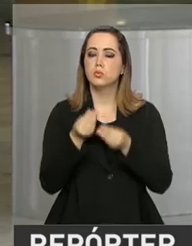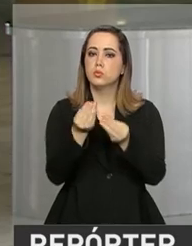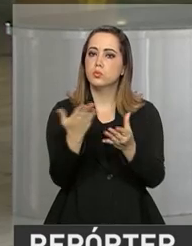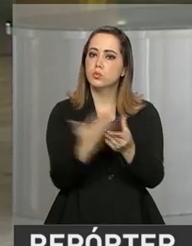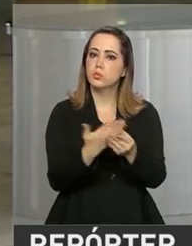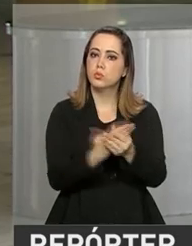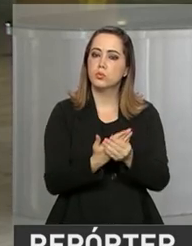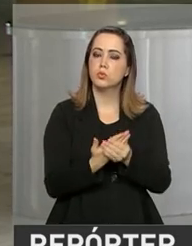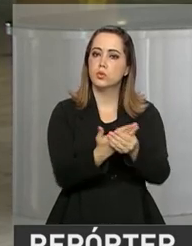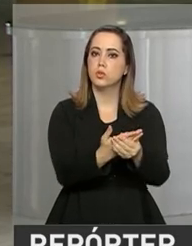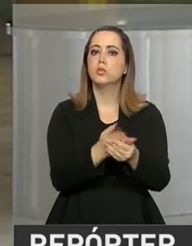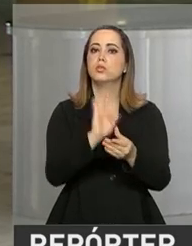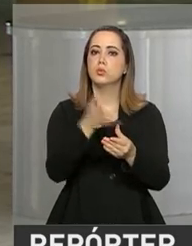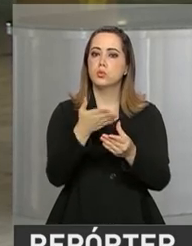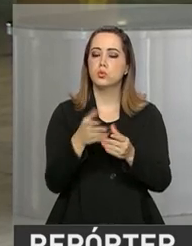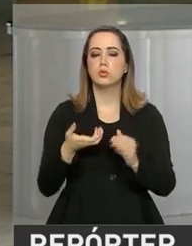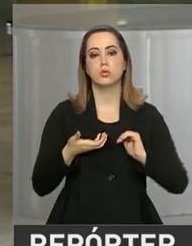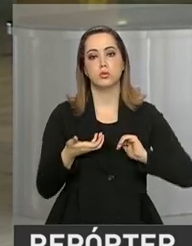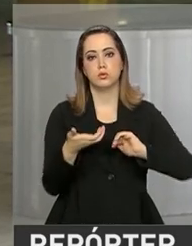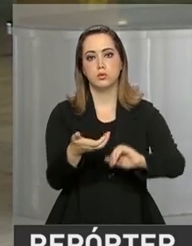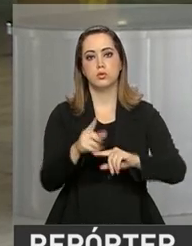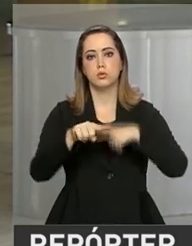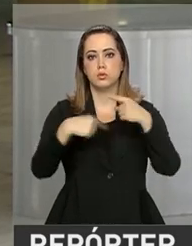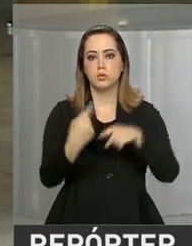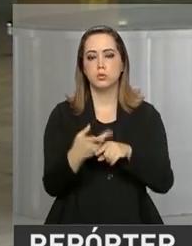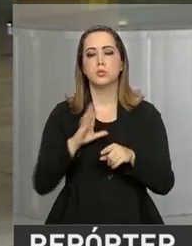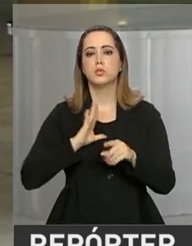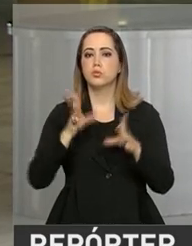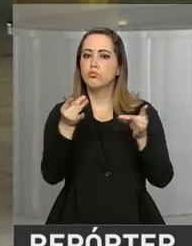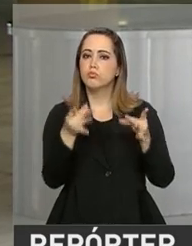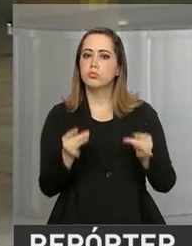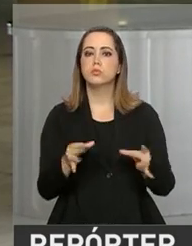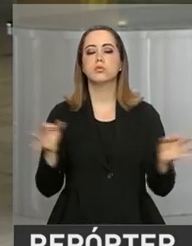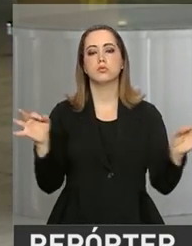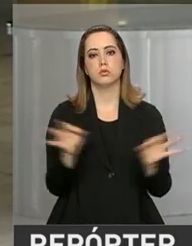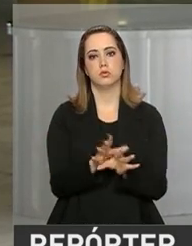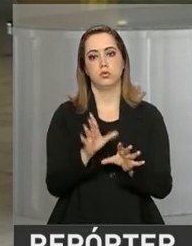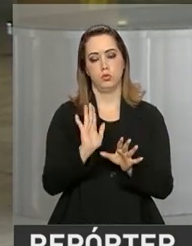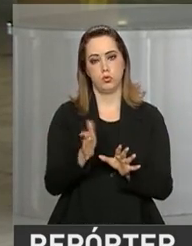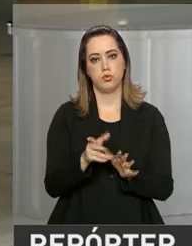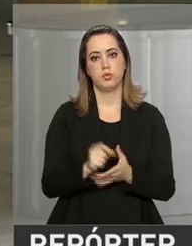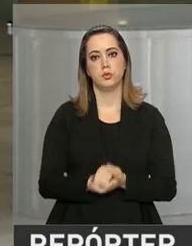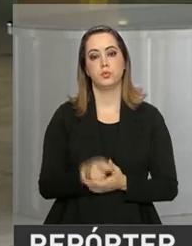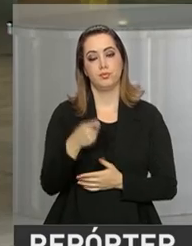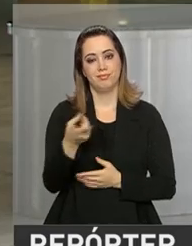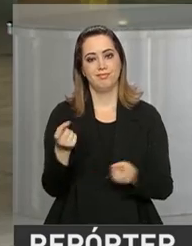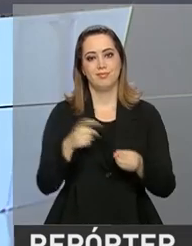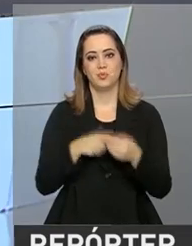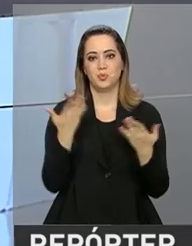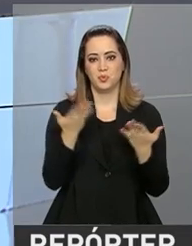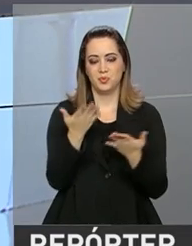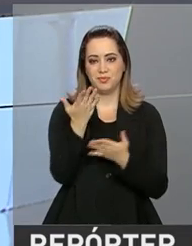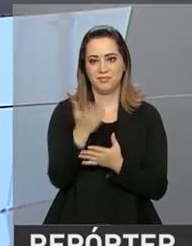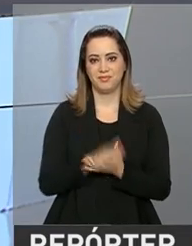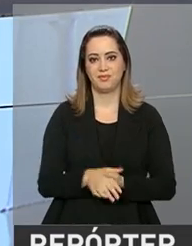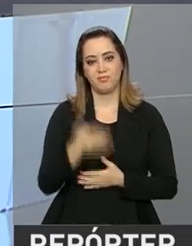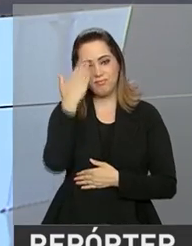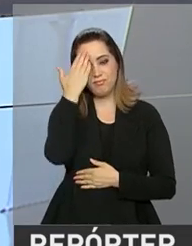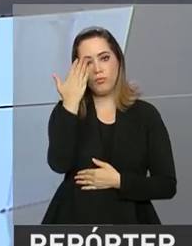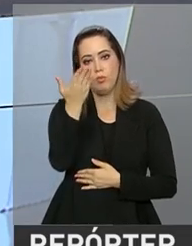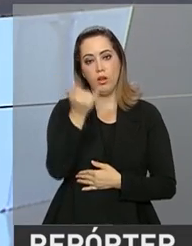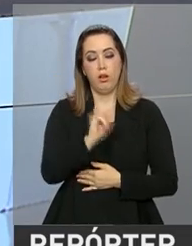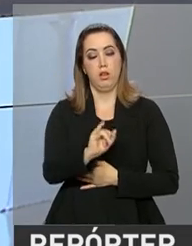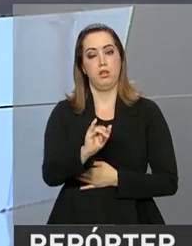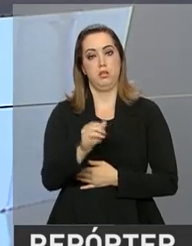assim que as negociações preliminares forem concluídas eu volto com você no estúdio Leandro obrigado Paulo Qualquer